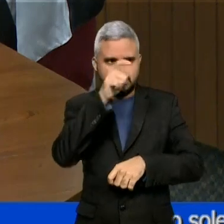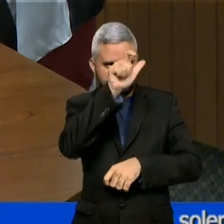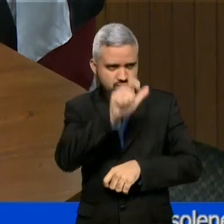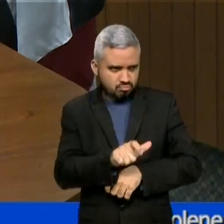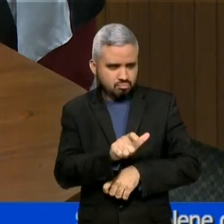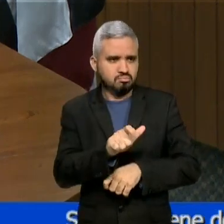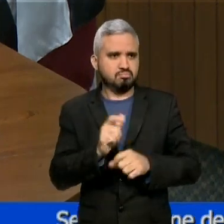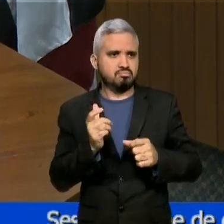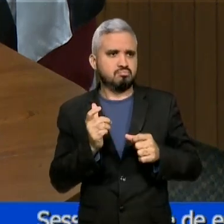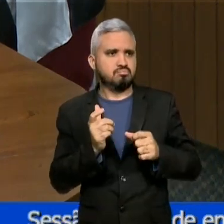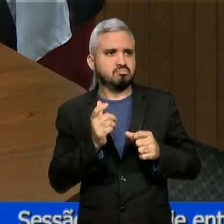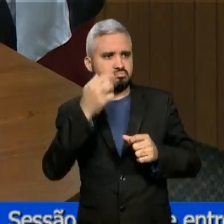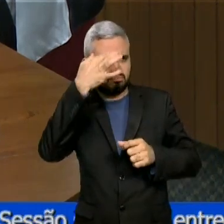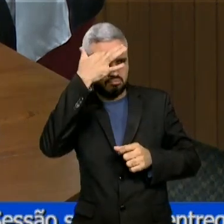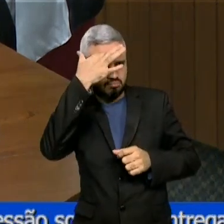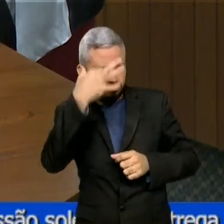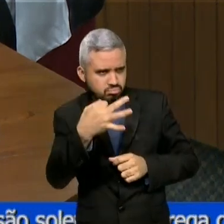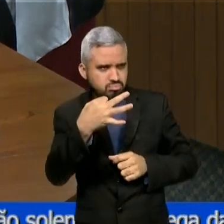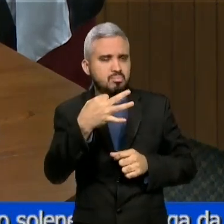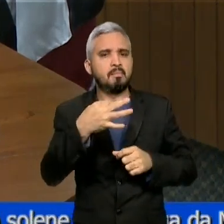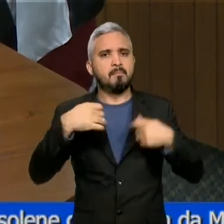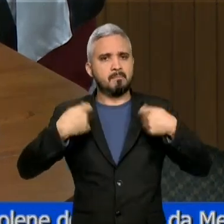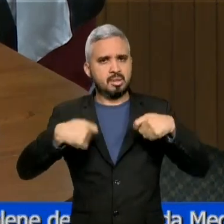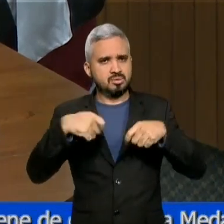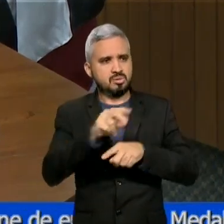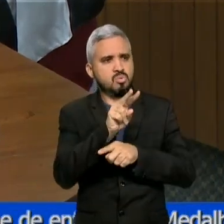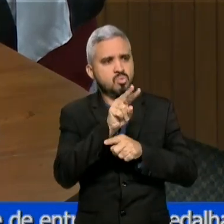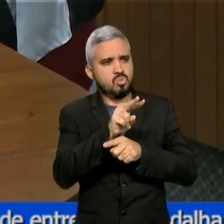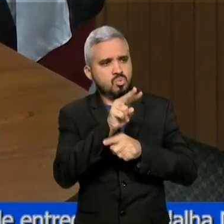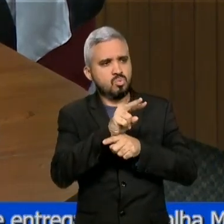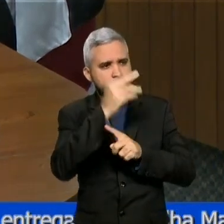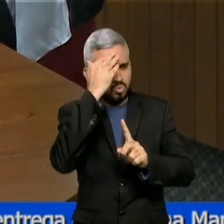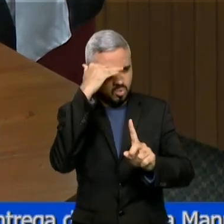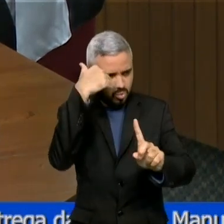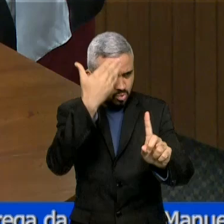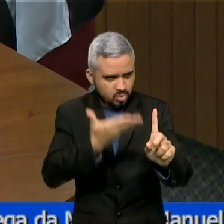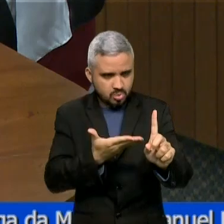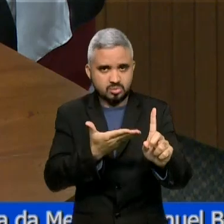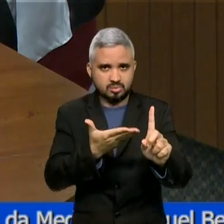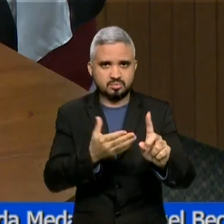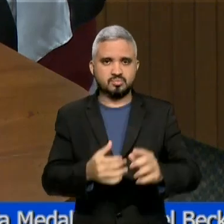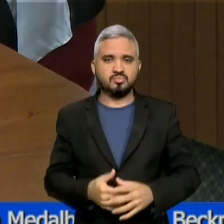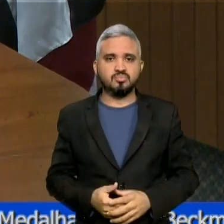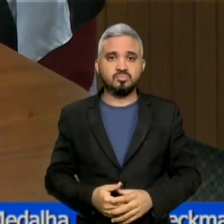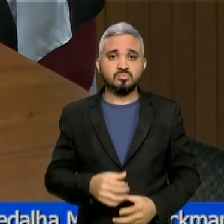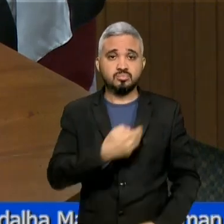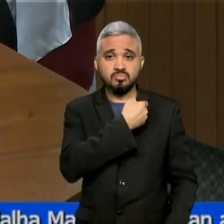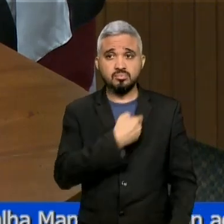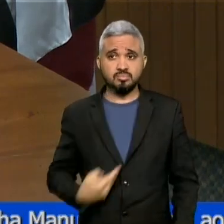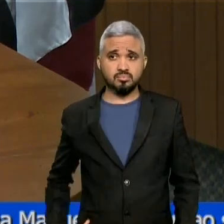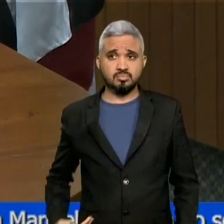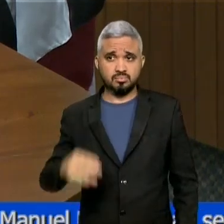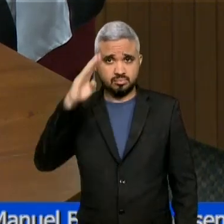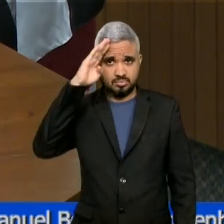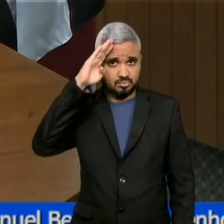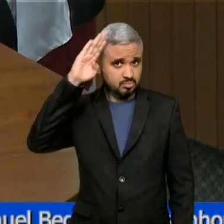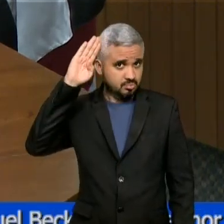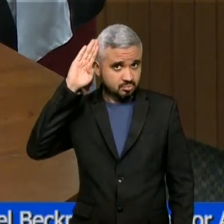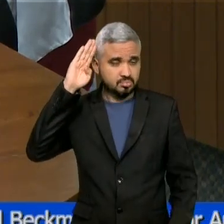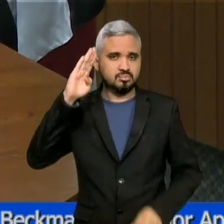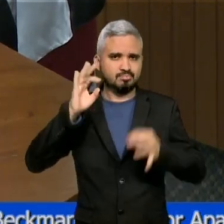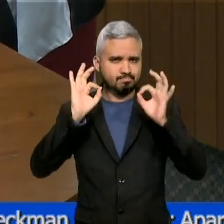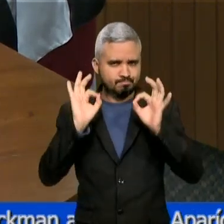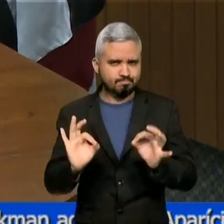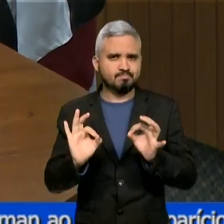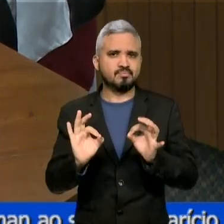que preservá-lo. E que o governador Carlos Brandão fez foi de verdade um acerto, porque Aparício tem a competência